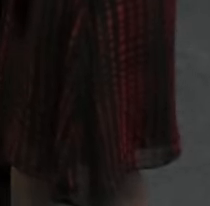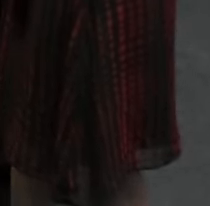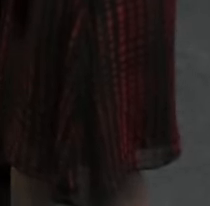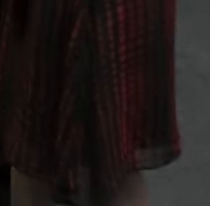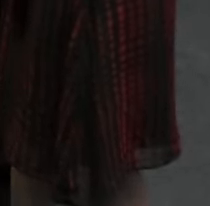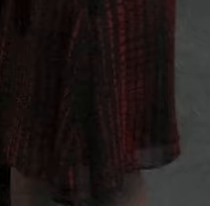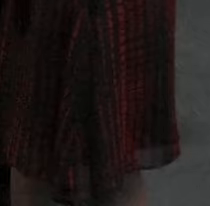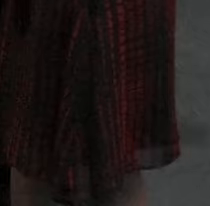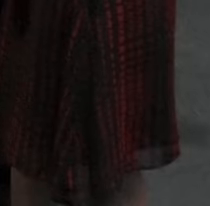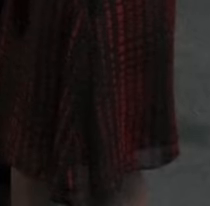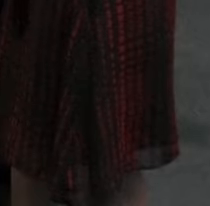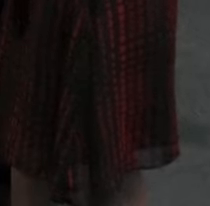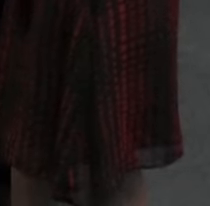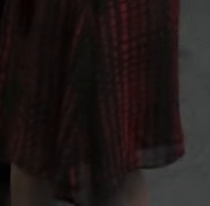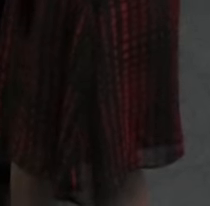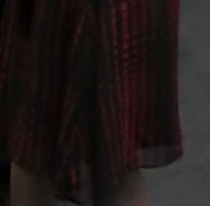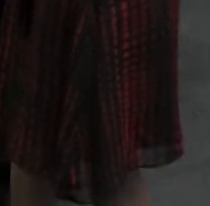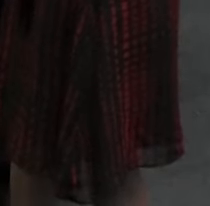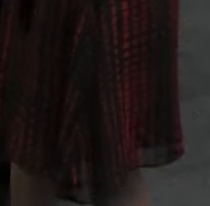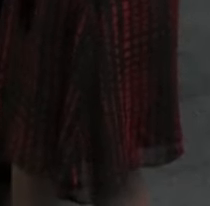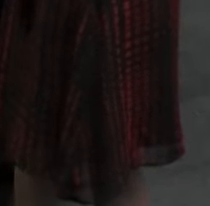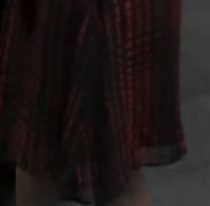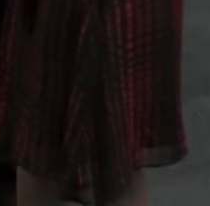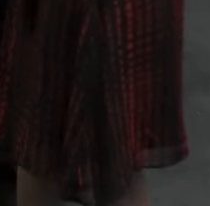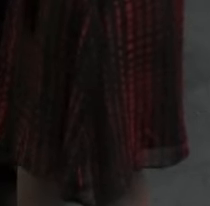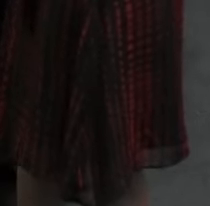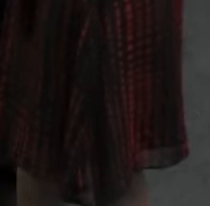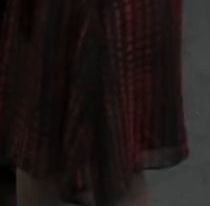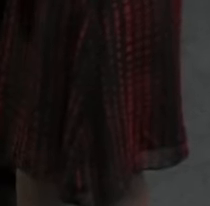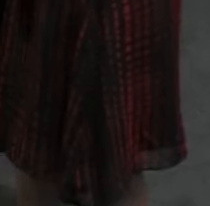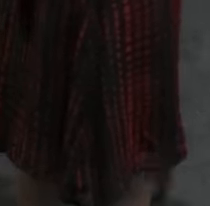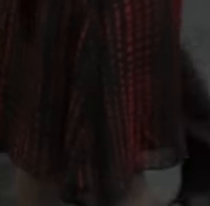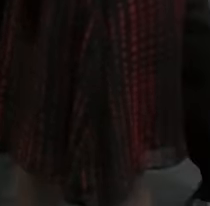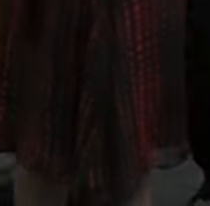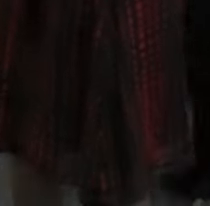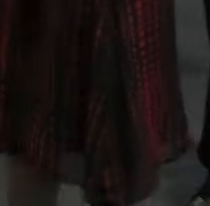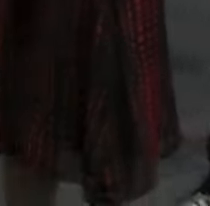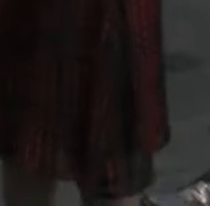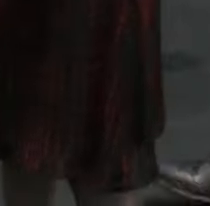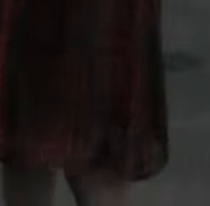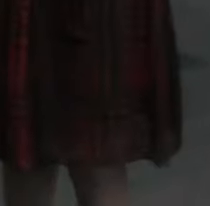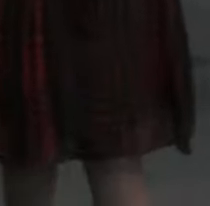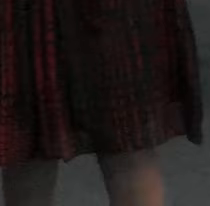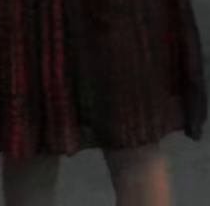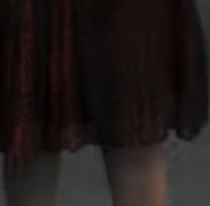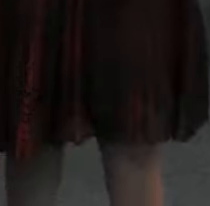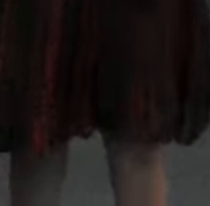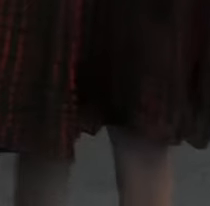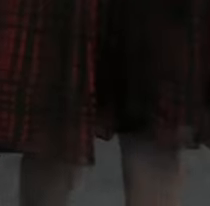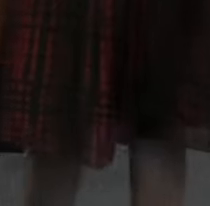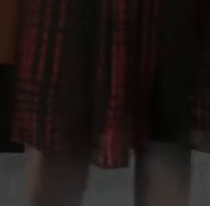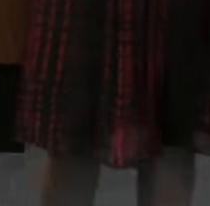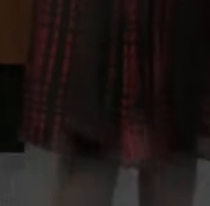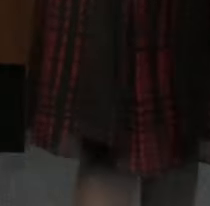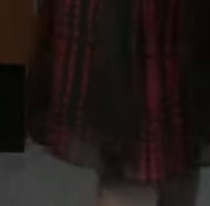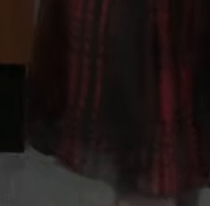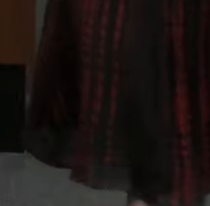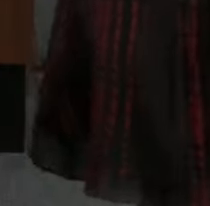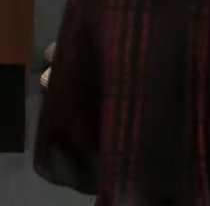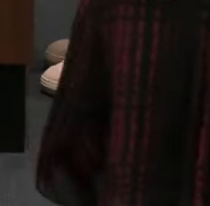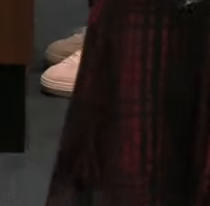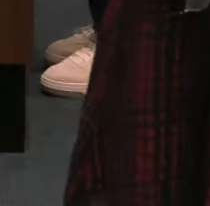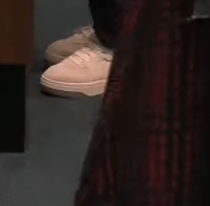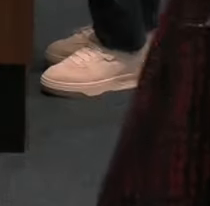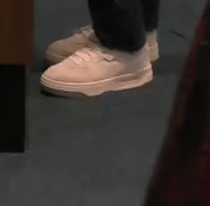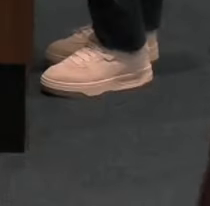saltar para quase 15 mil contratos temporários, o que seria a completa precarização da rede estadual de